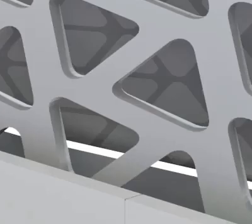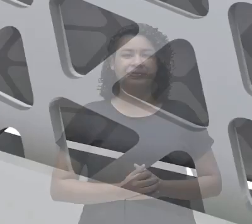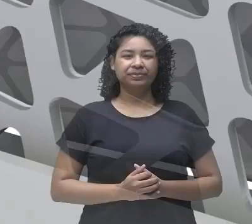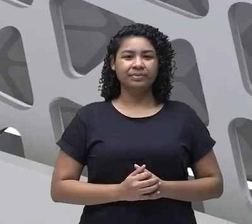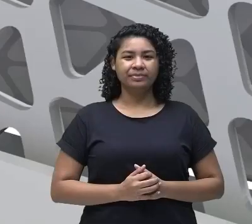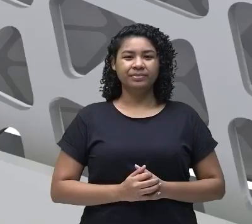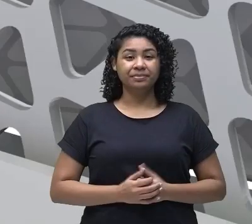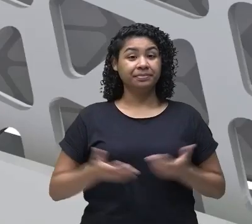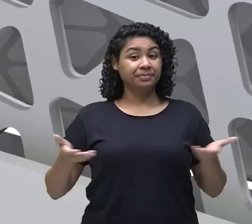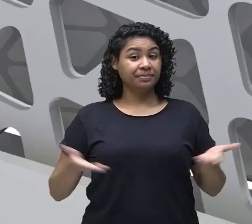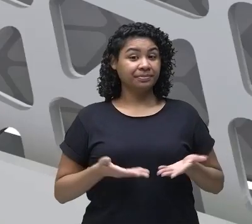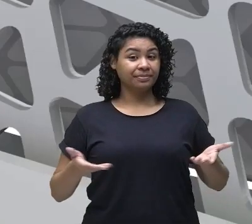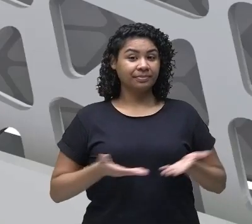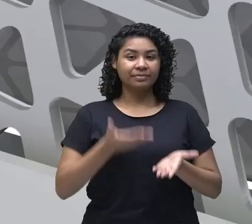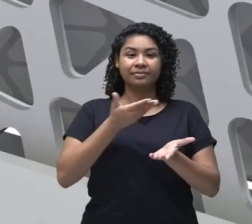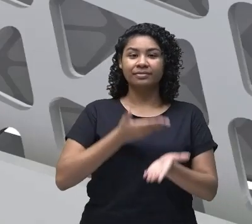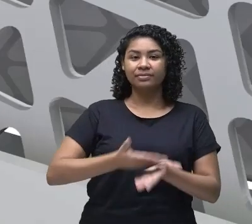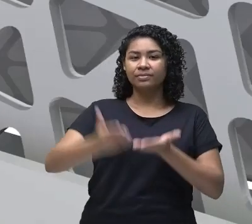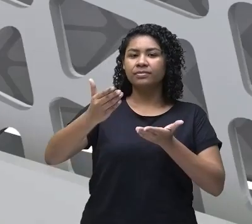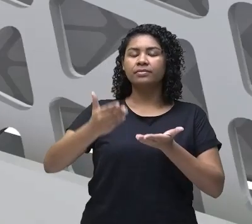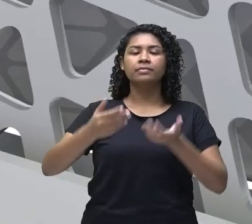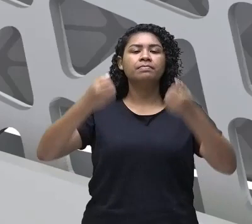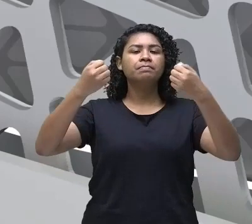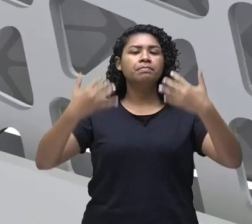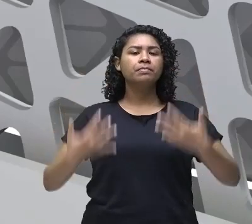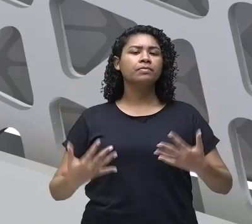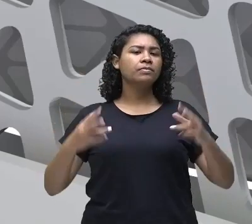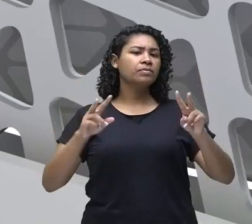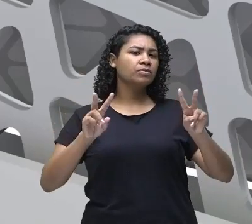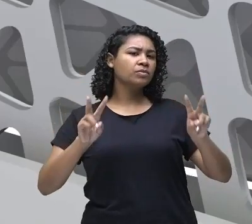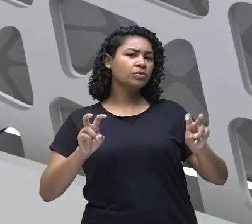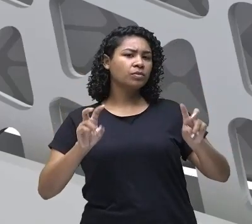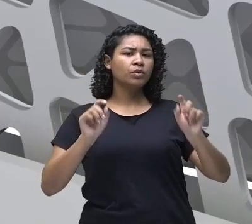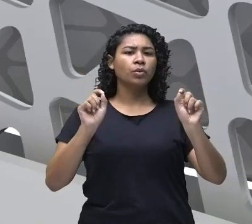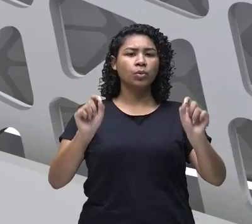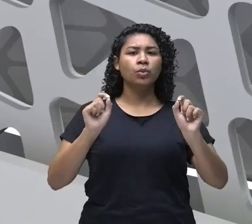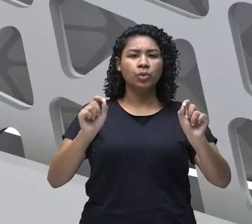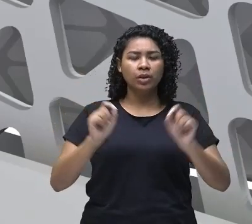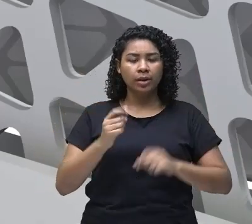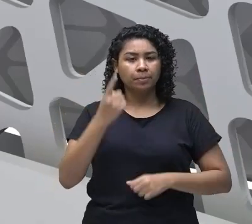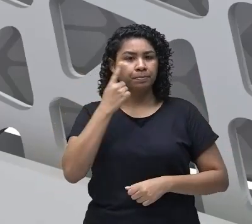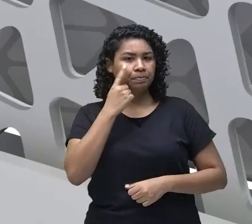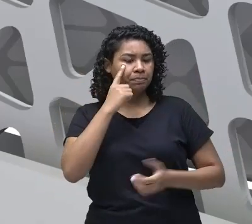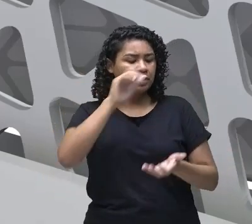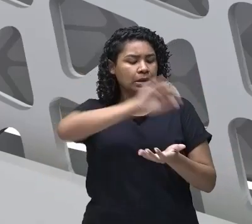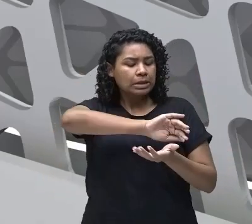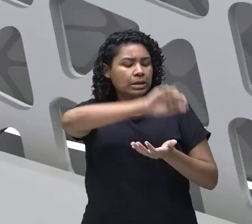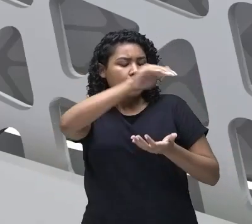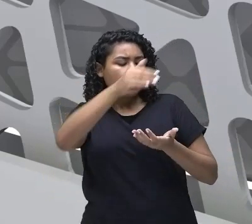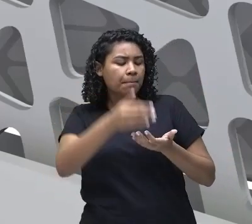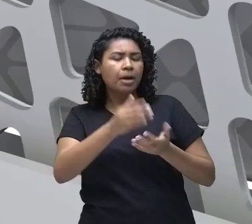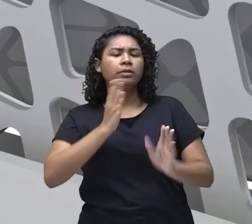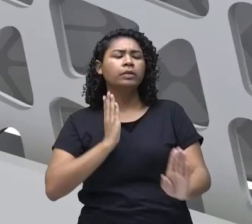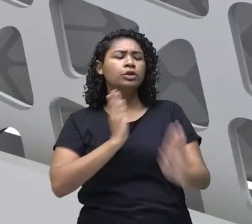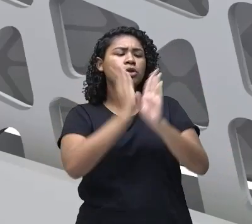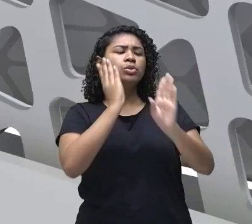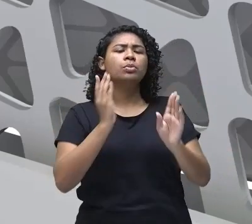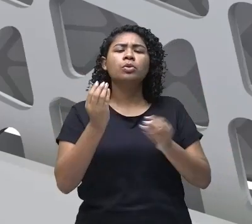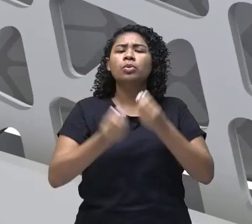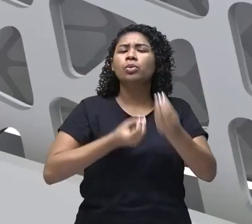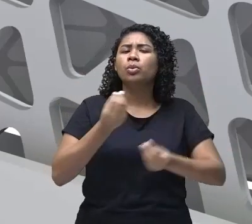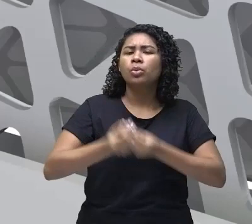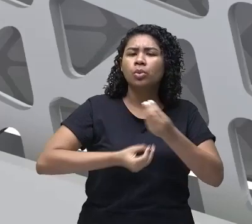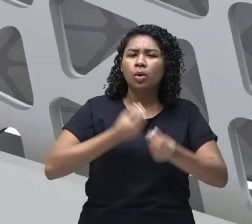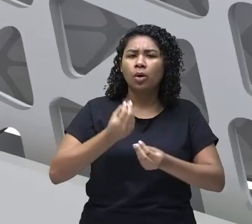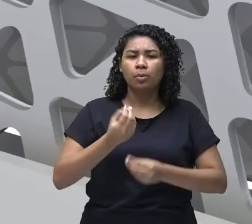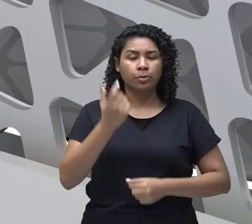E vamos iniciar mostrando para vocês como foi a descoberta dessa camada, né? A gente sempre ouve falar de camada de